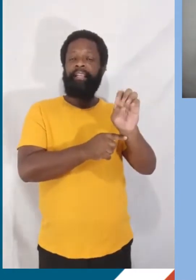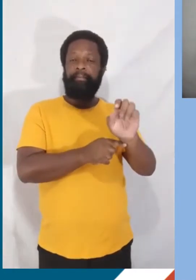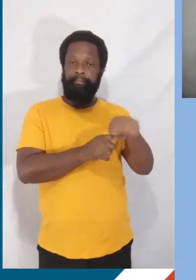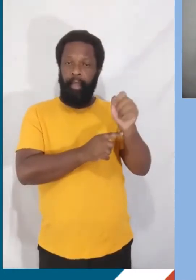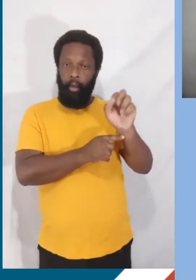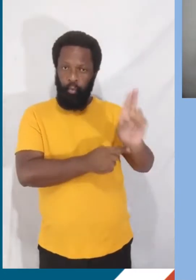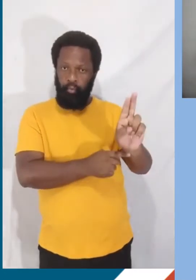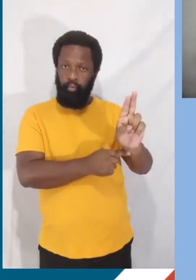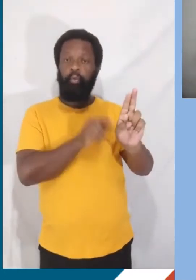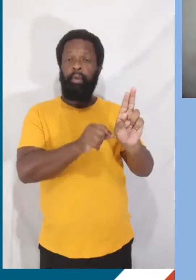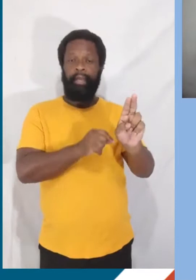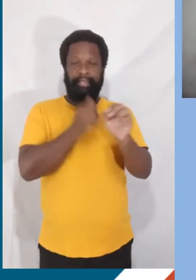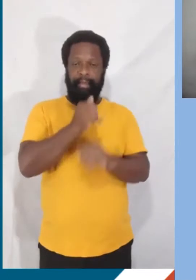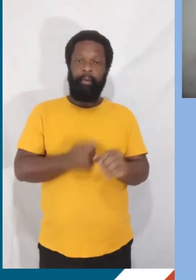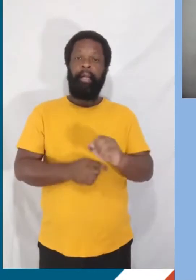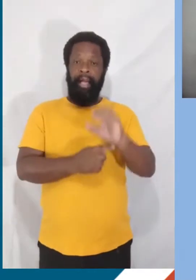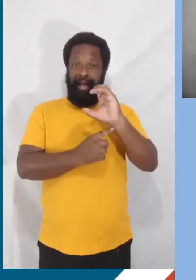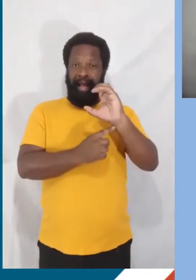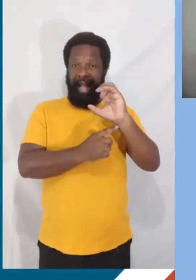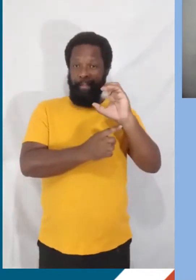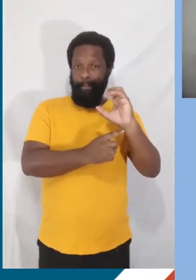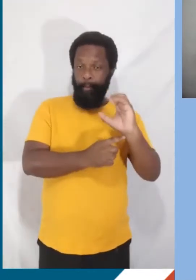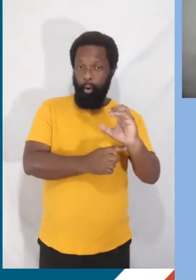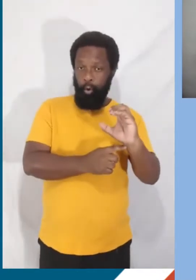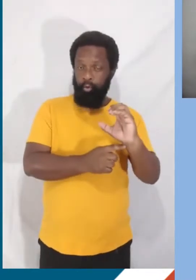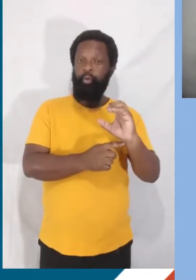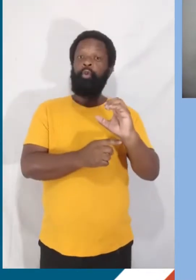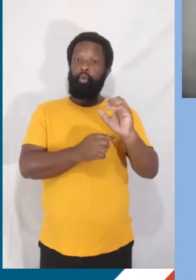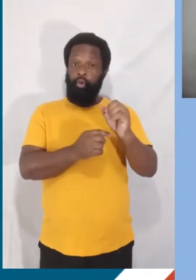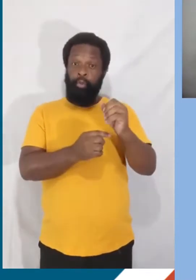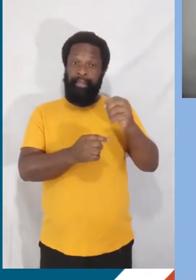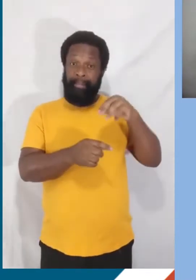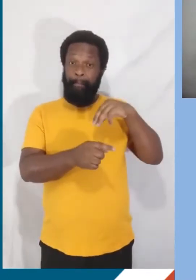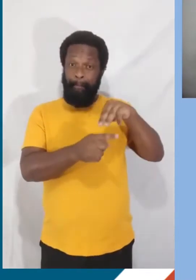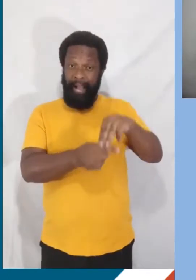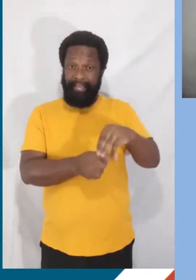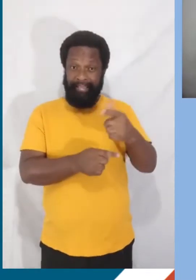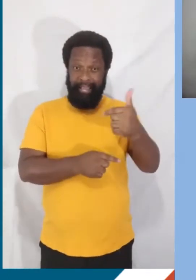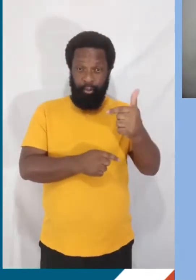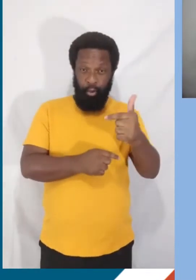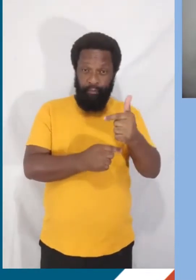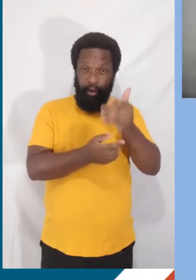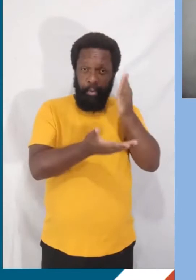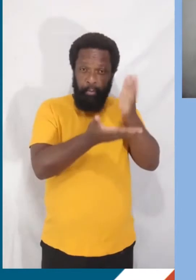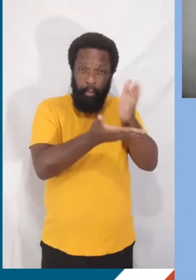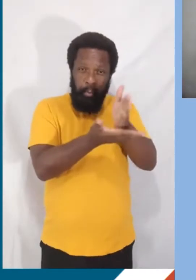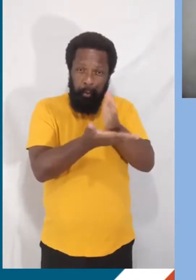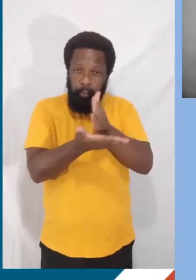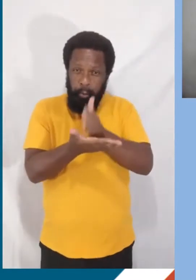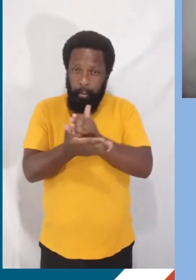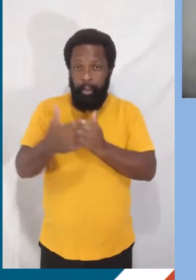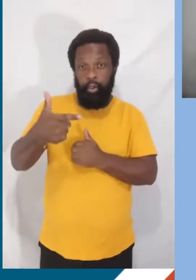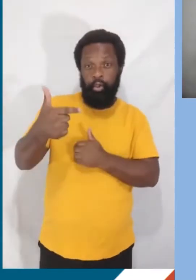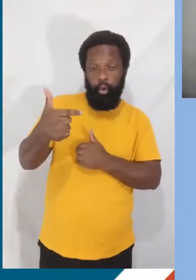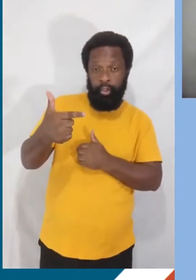Simples. Pegou-se o carbono 12, de massa 12, e dividiu ele em 12 partes. E pegou-se uma